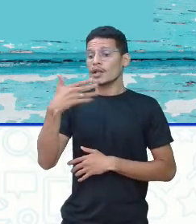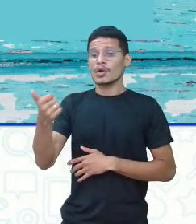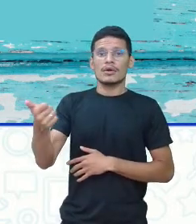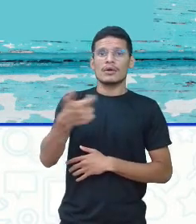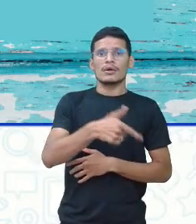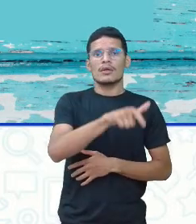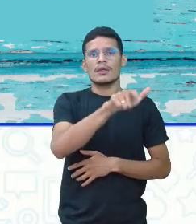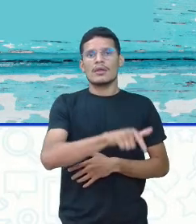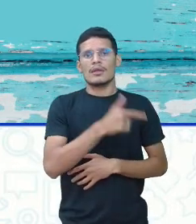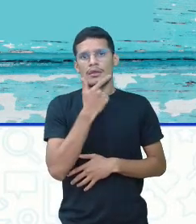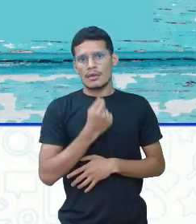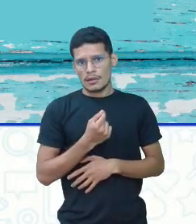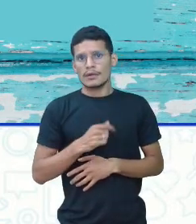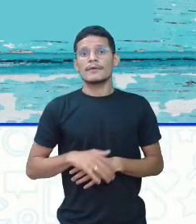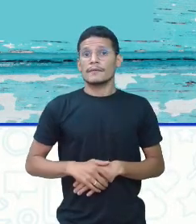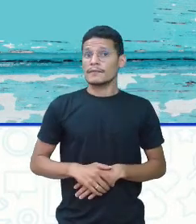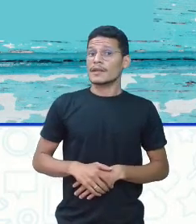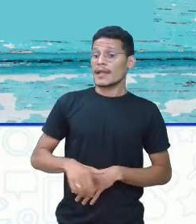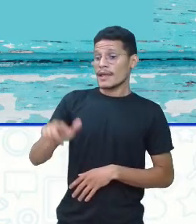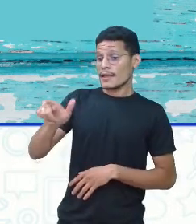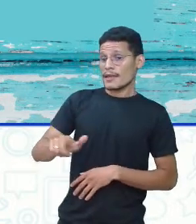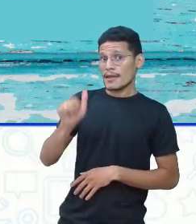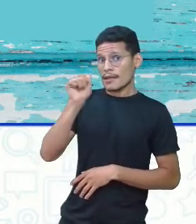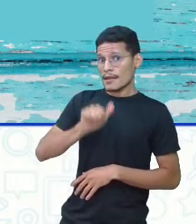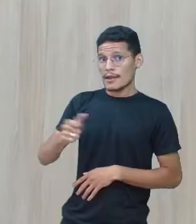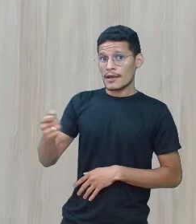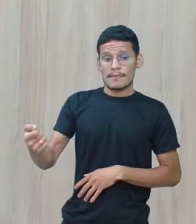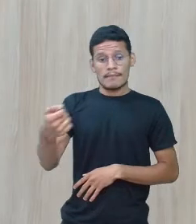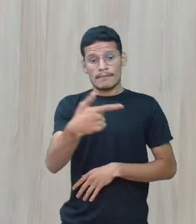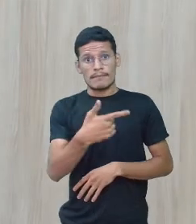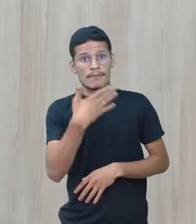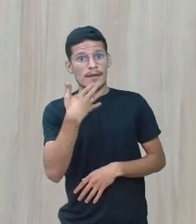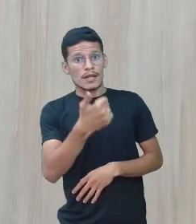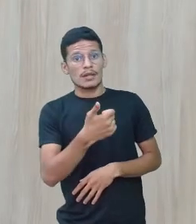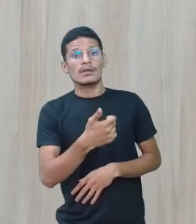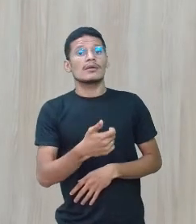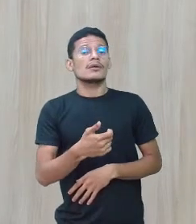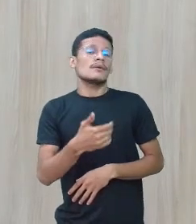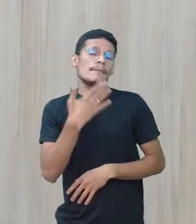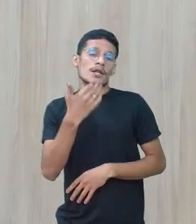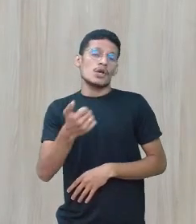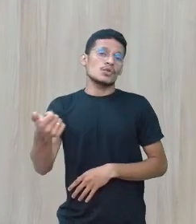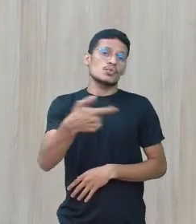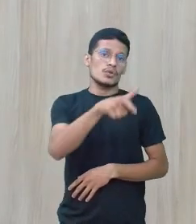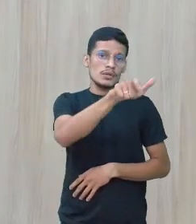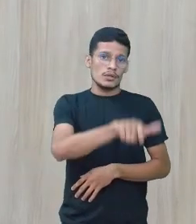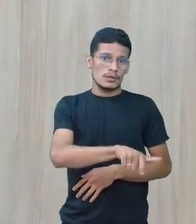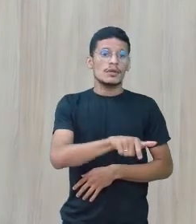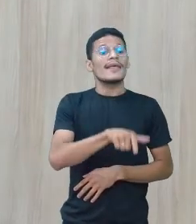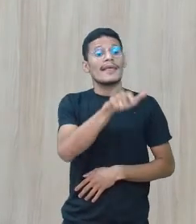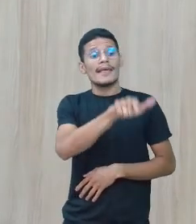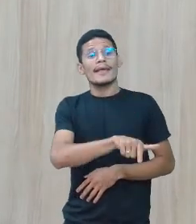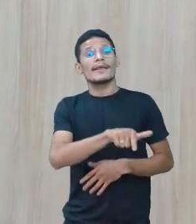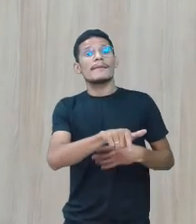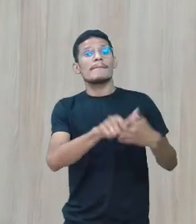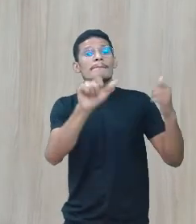Ou, ela é melhor do que ele é pior do que o irmão. Então, a gente vai